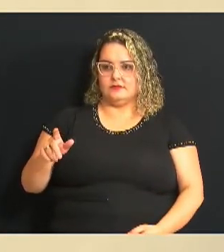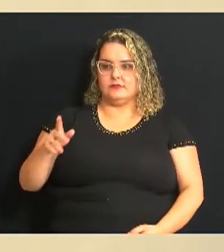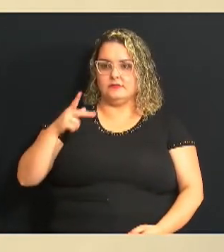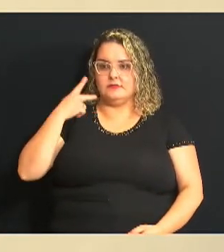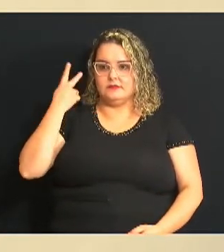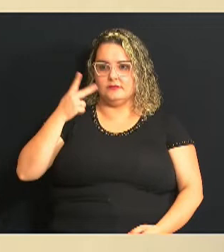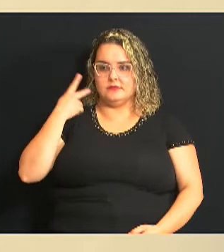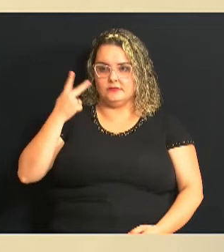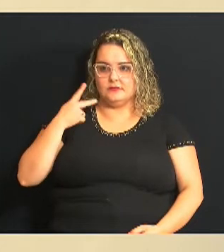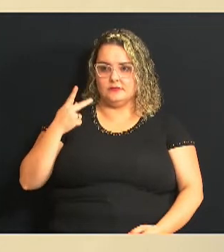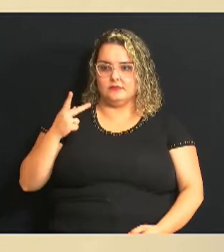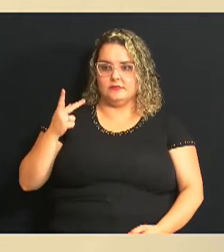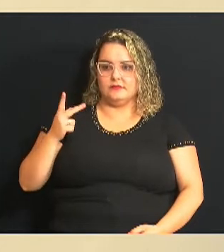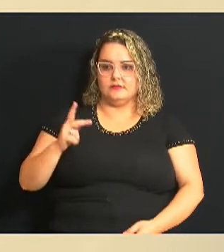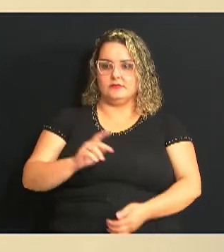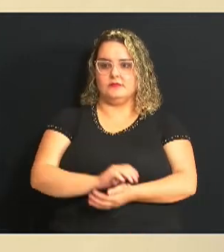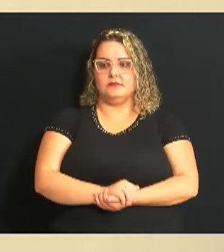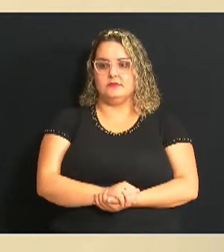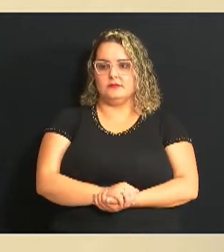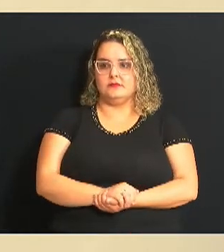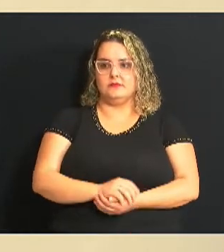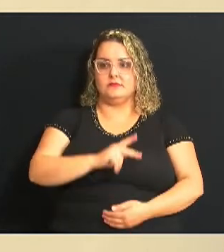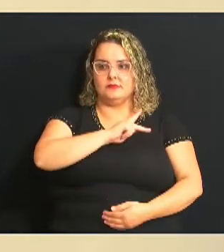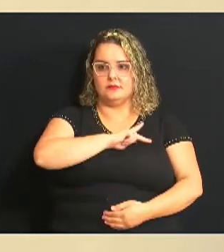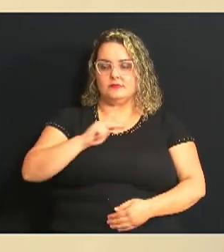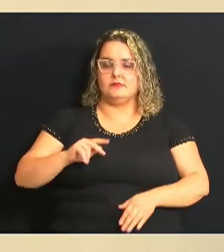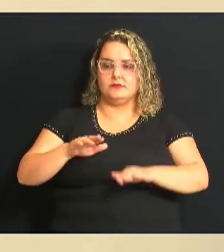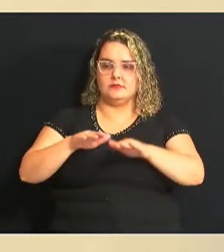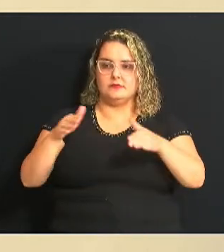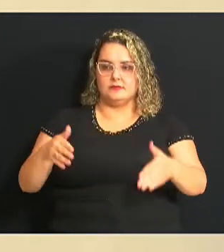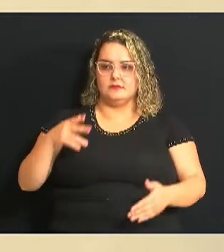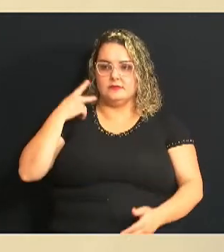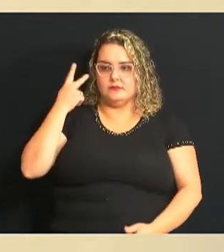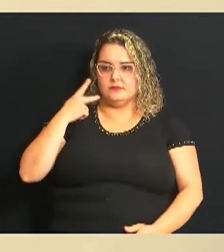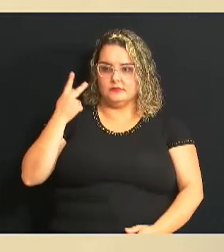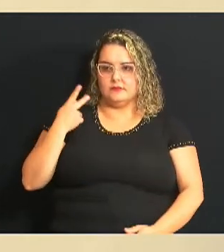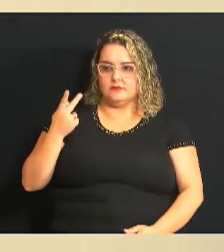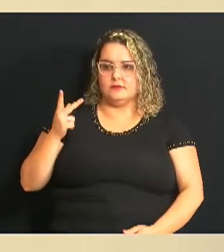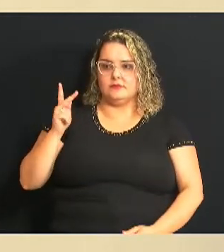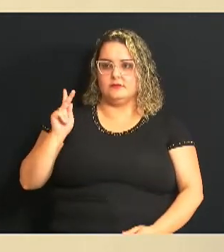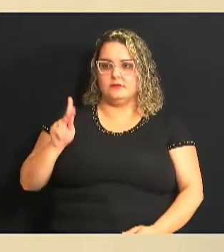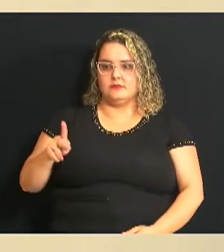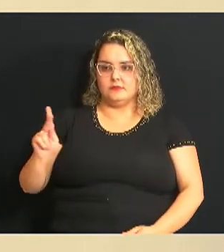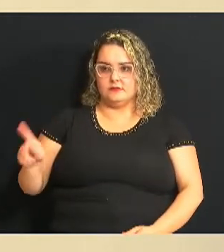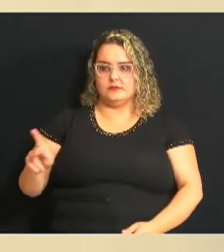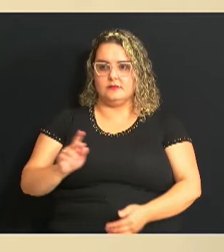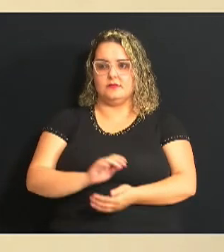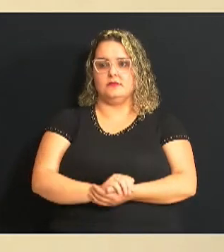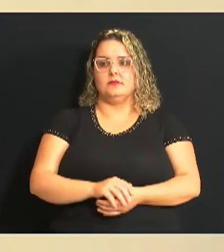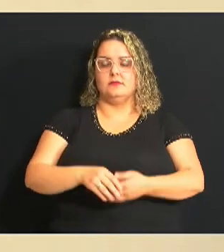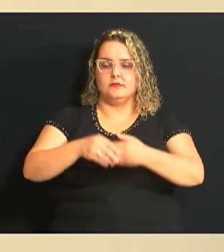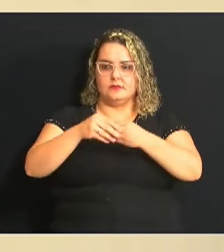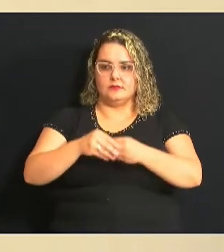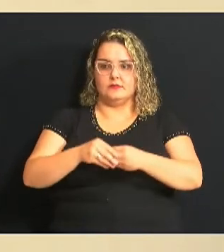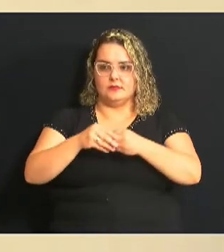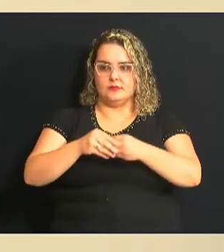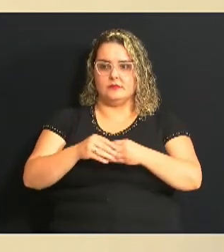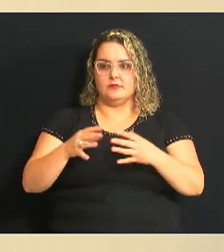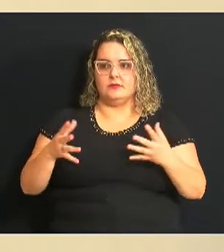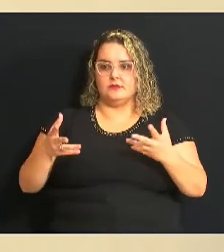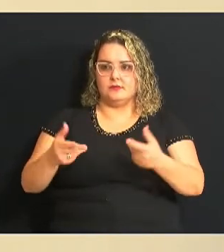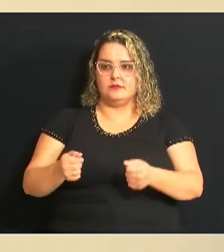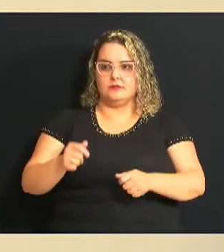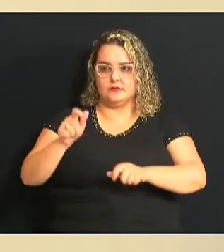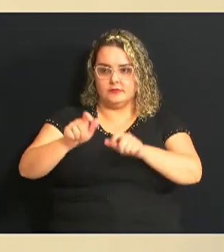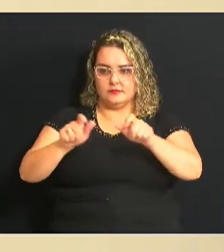excelentíssimo senhor presidente da mesa, vereador professor Alberto, cumprimentar a todas as